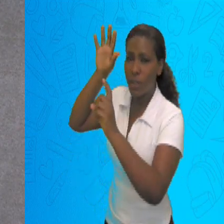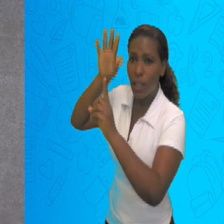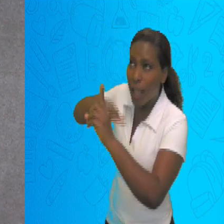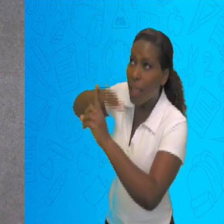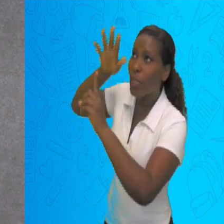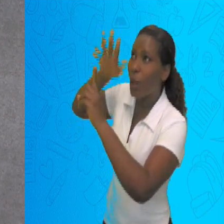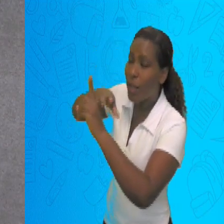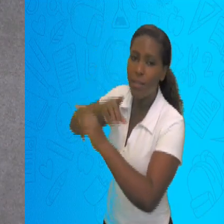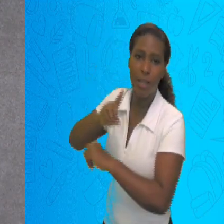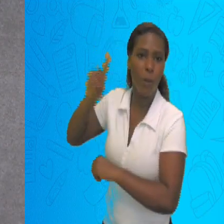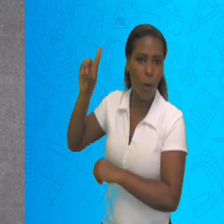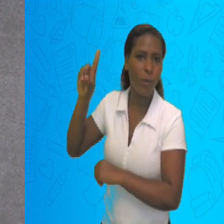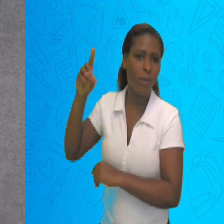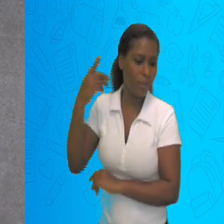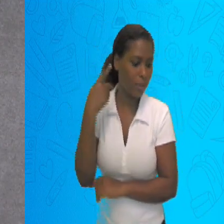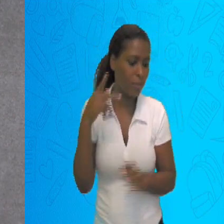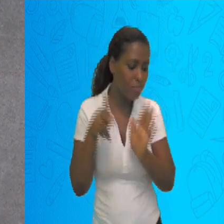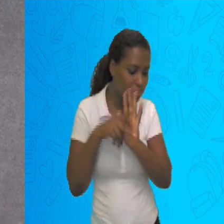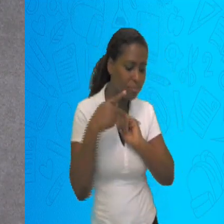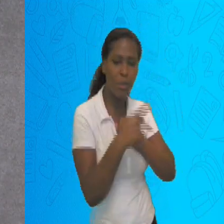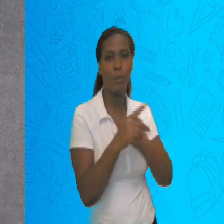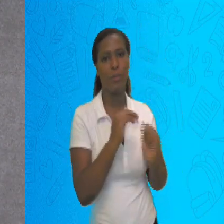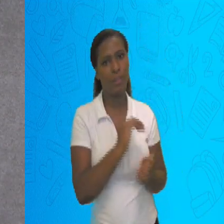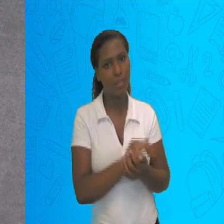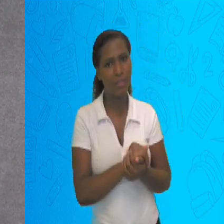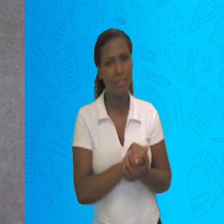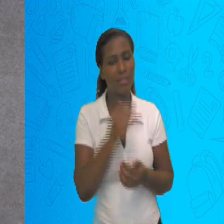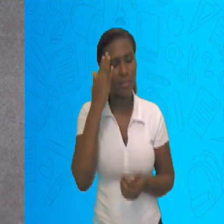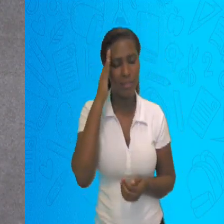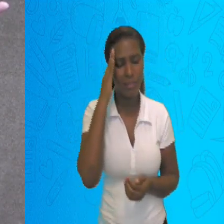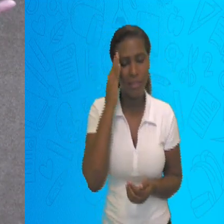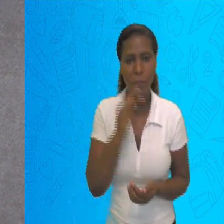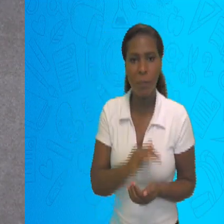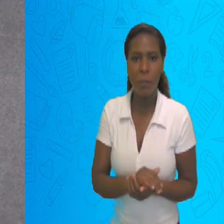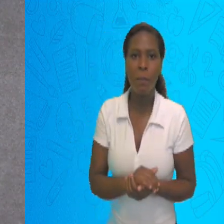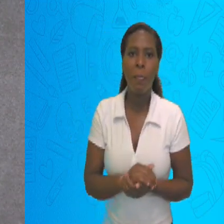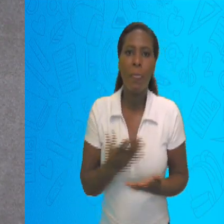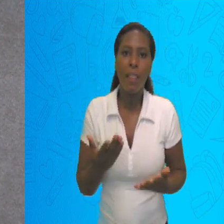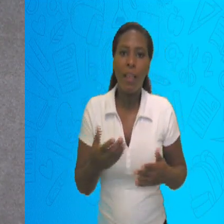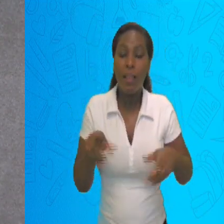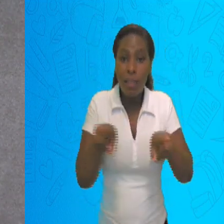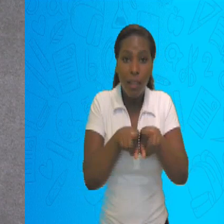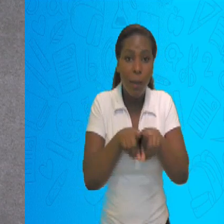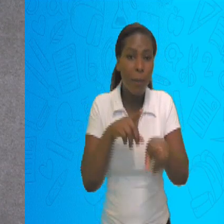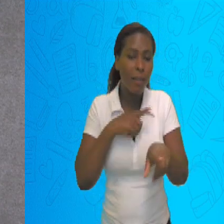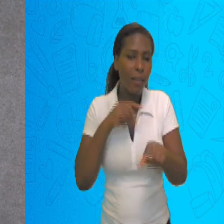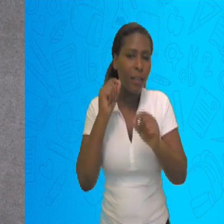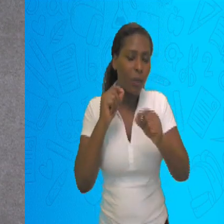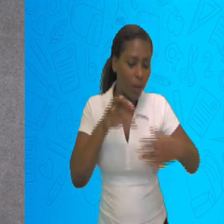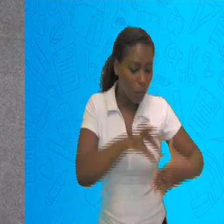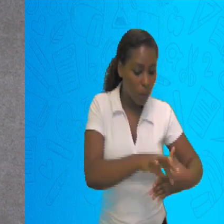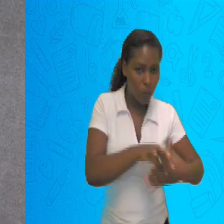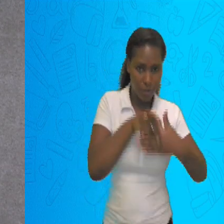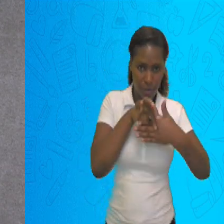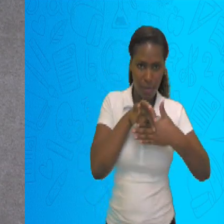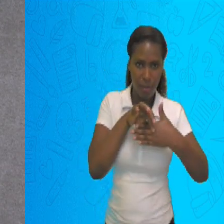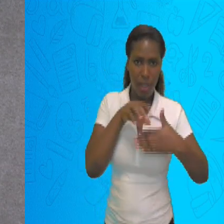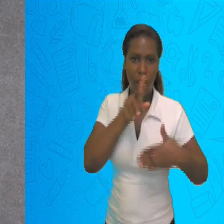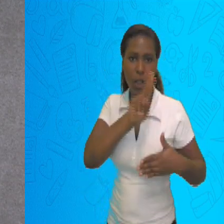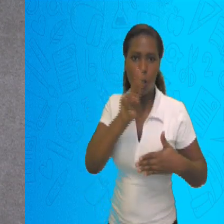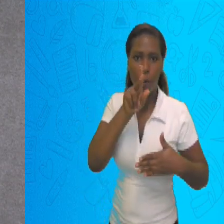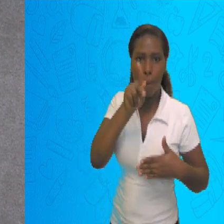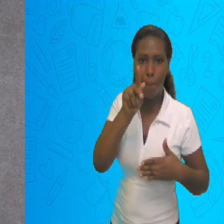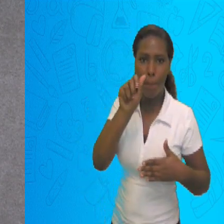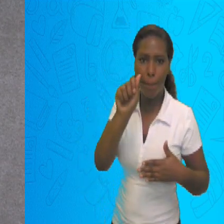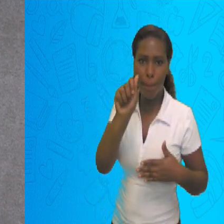xamãs, pessoas capazes de fazer uma ponte entre o mundano e o sagrado, como o pajé,